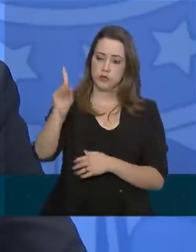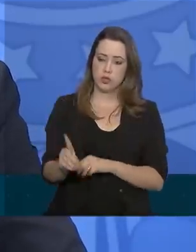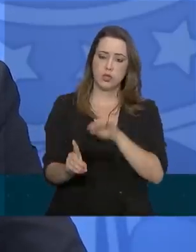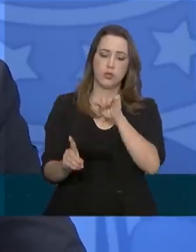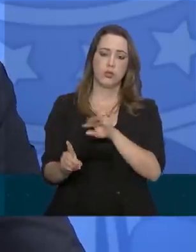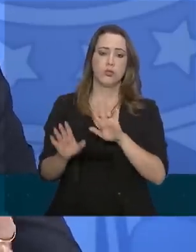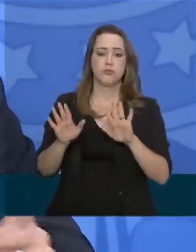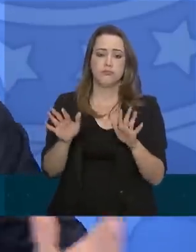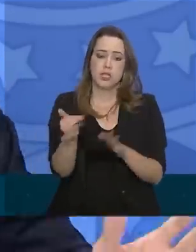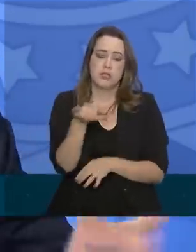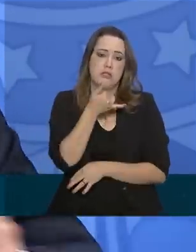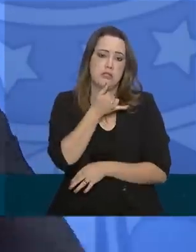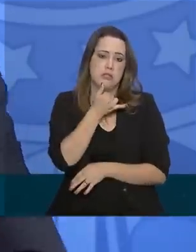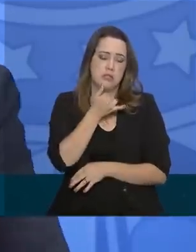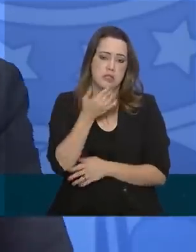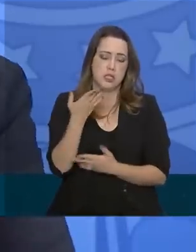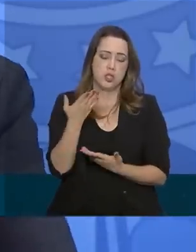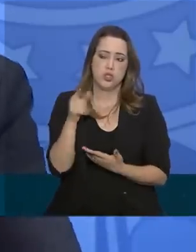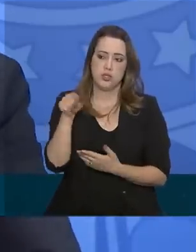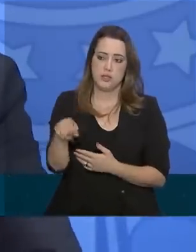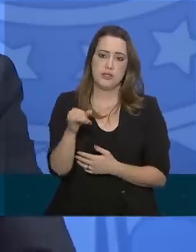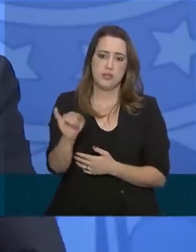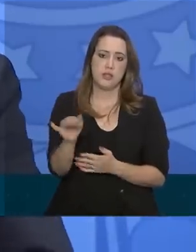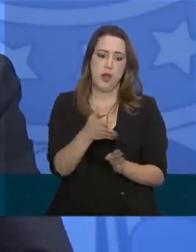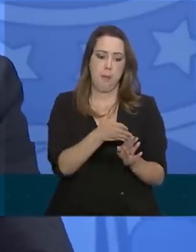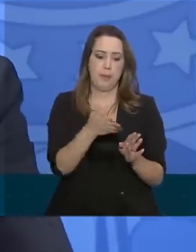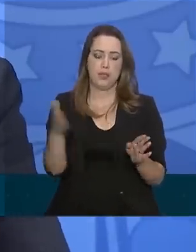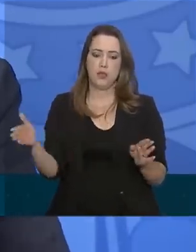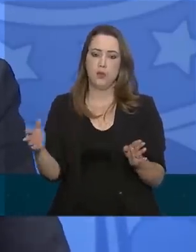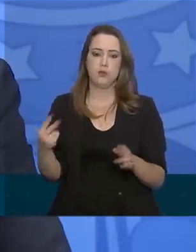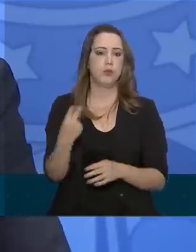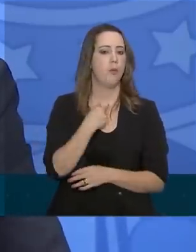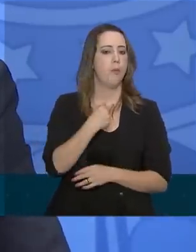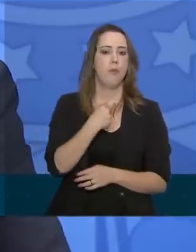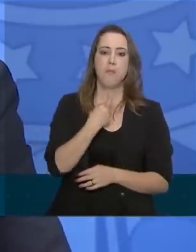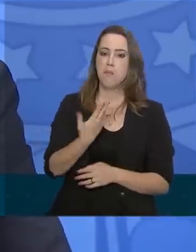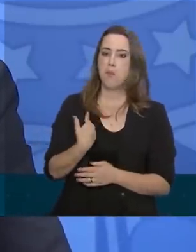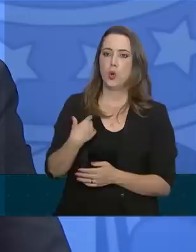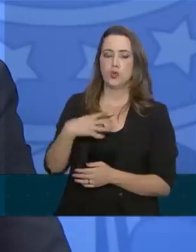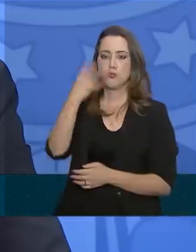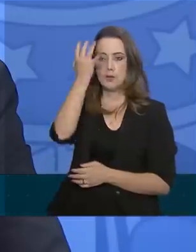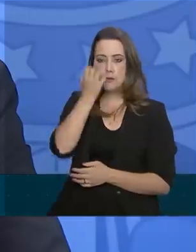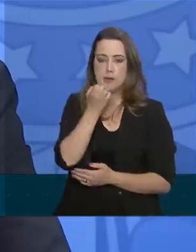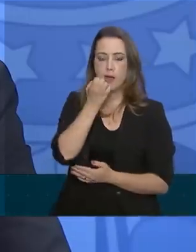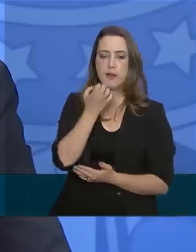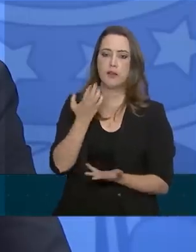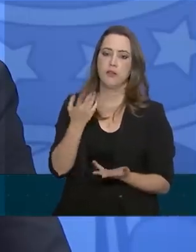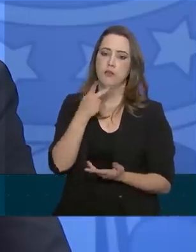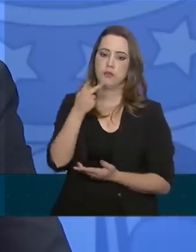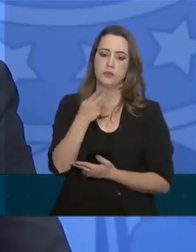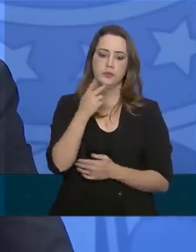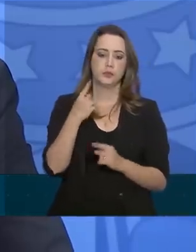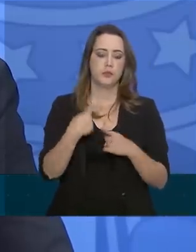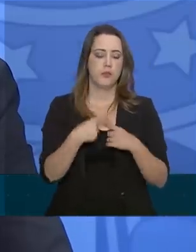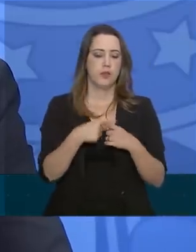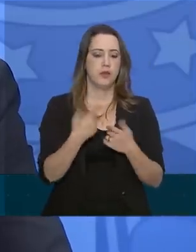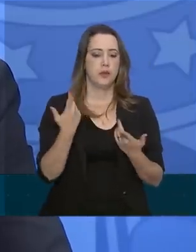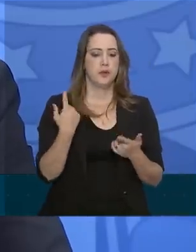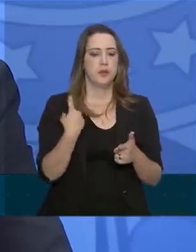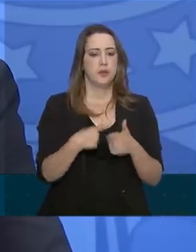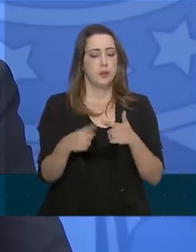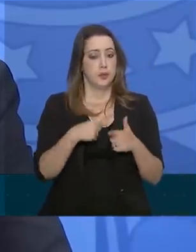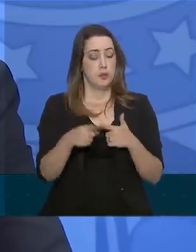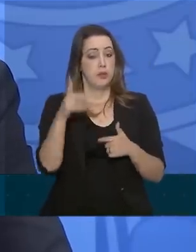mandato não seja o caso e tem mandato não a gente não pode tomar uma decisão mais drástica é no tocante a sair porque estraga muito